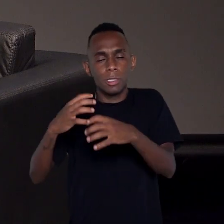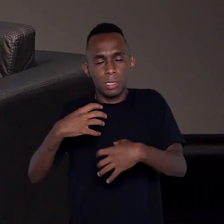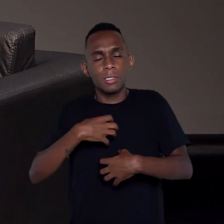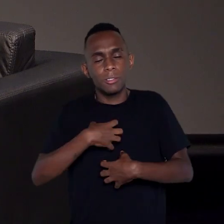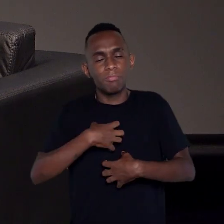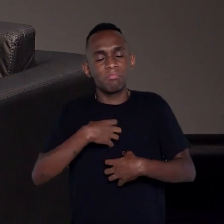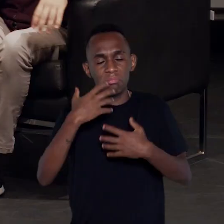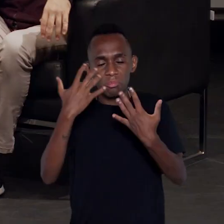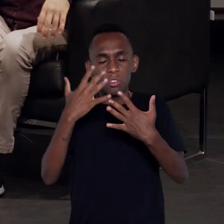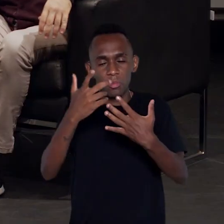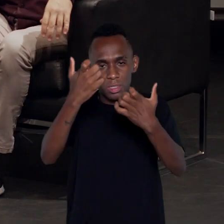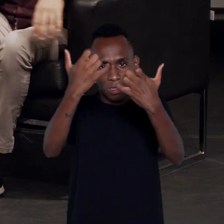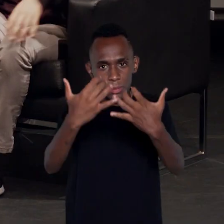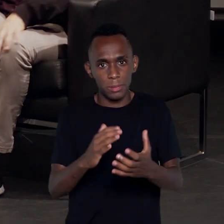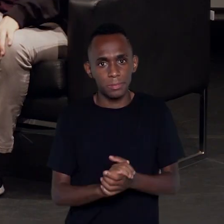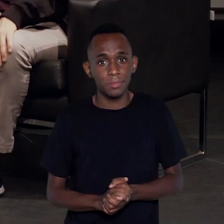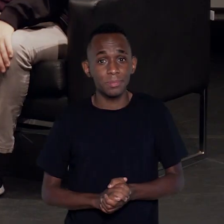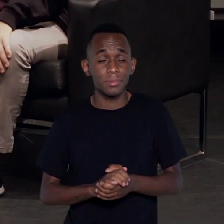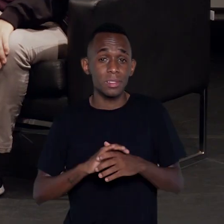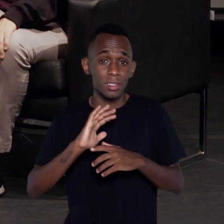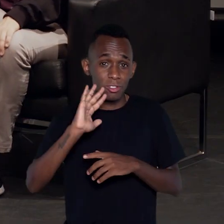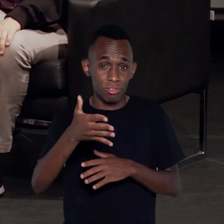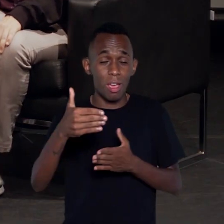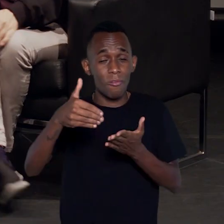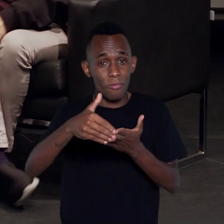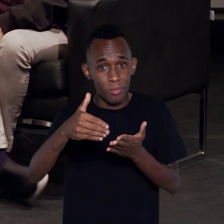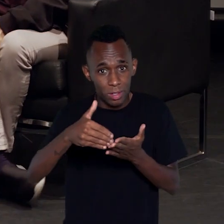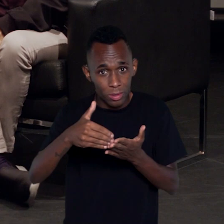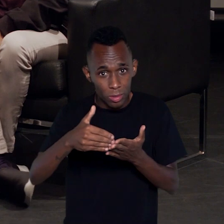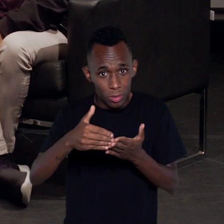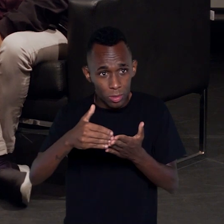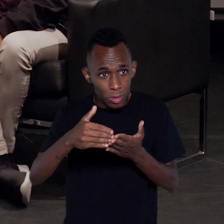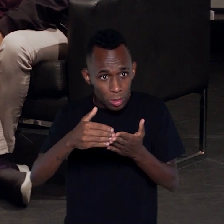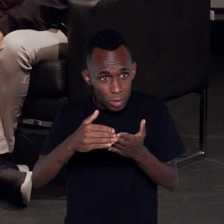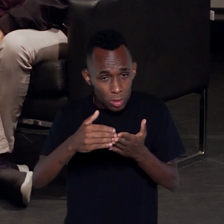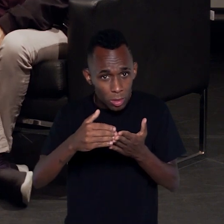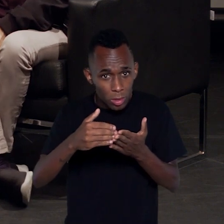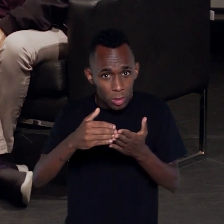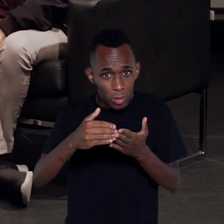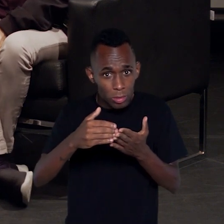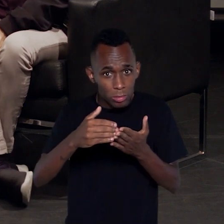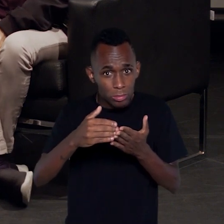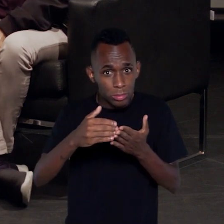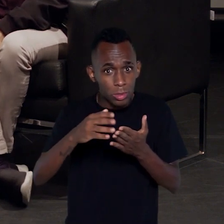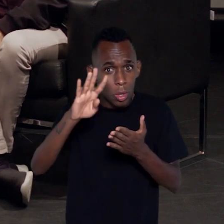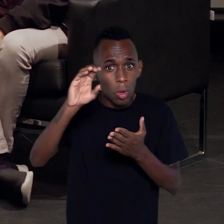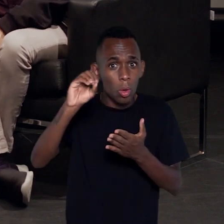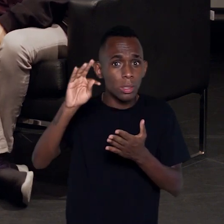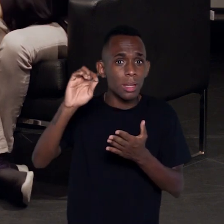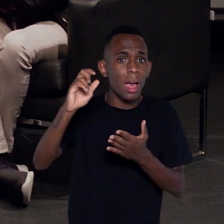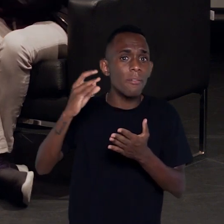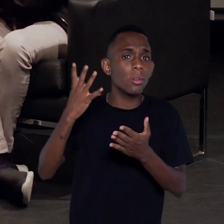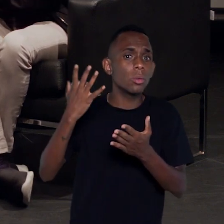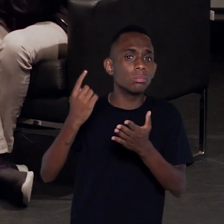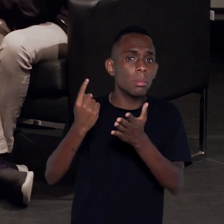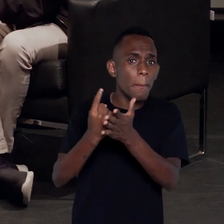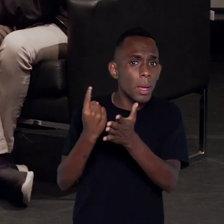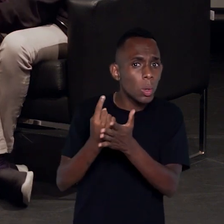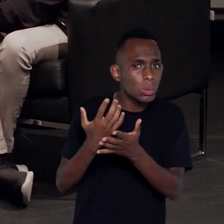contemplado com sua fala também. Gente, a gente tem que já encerrar. Você não queria fazer pergunta, Otávio? Desistiu?